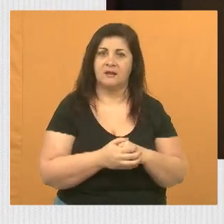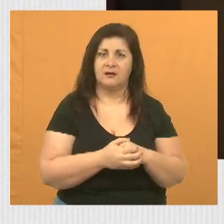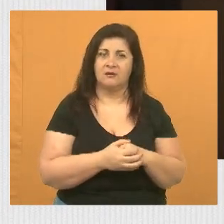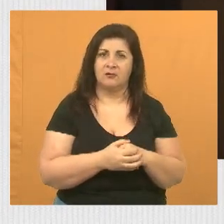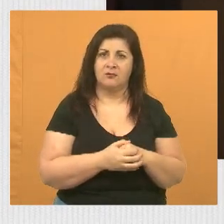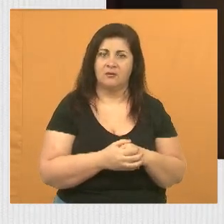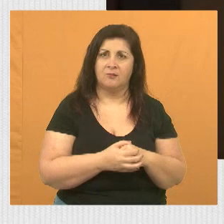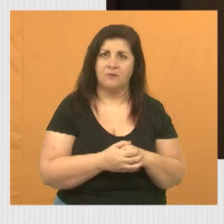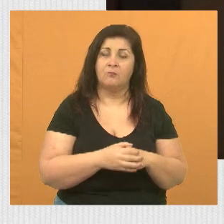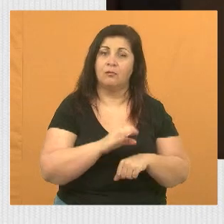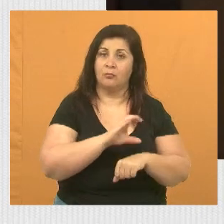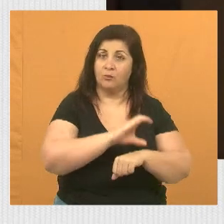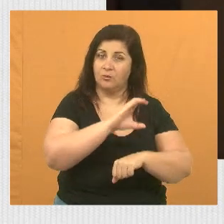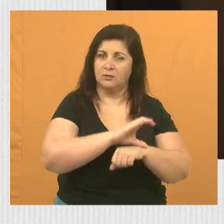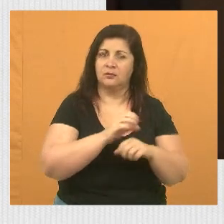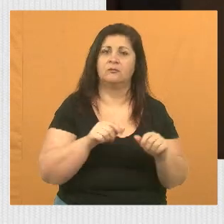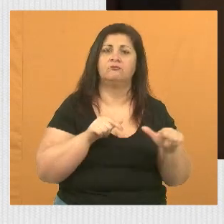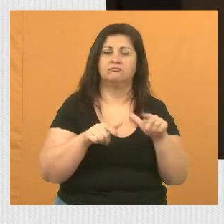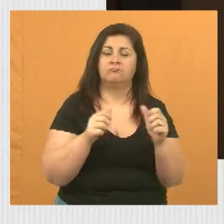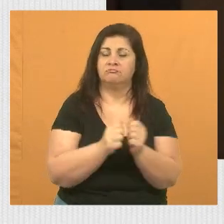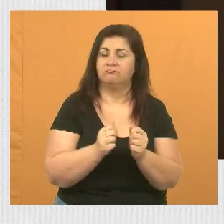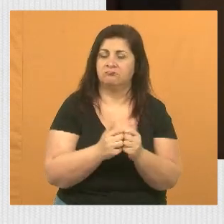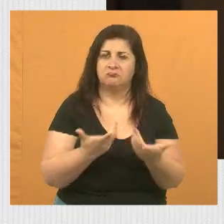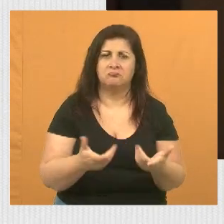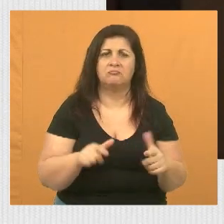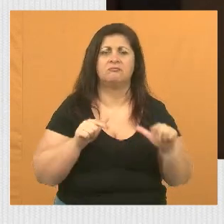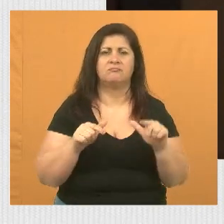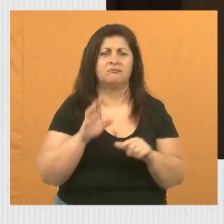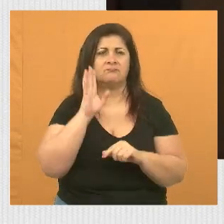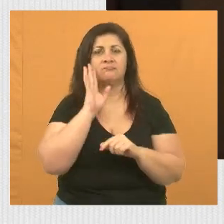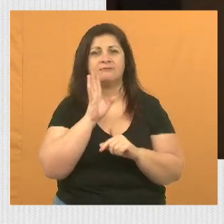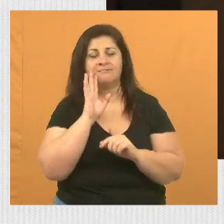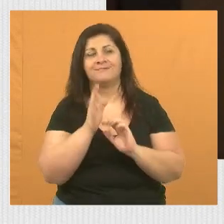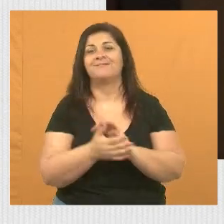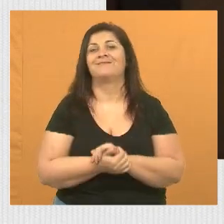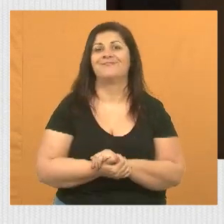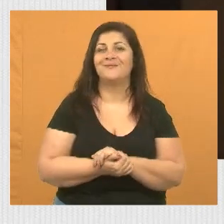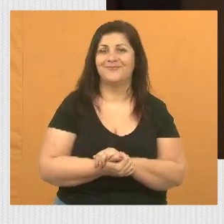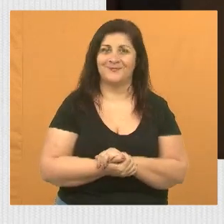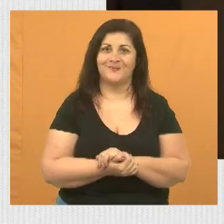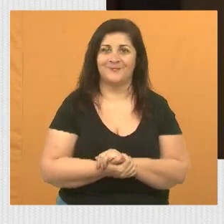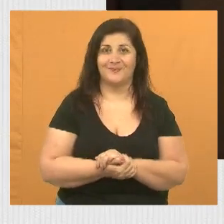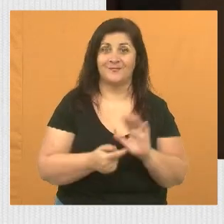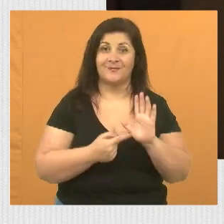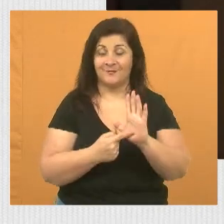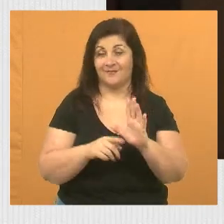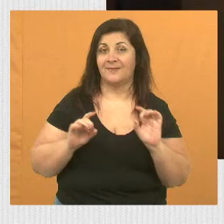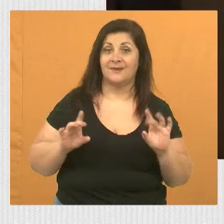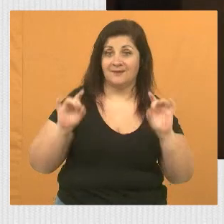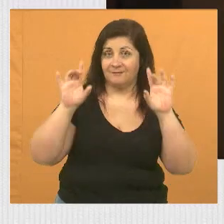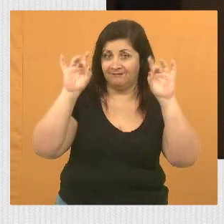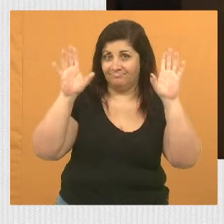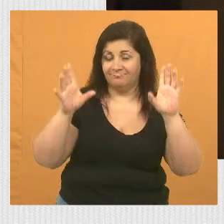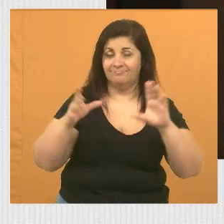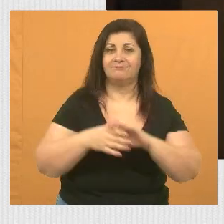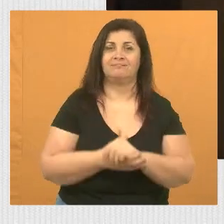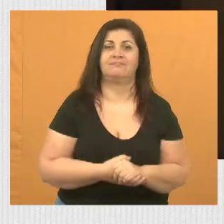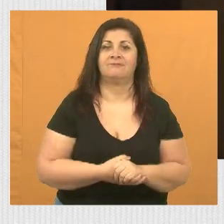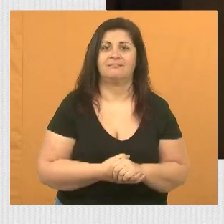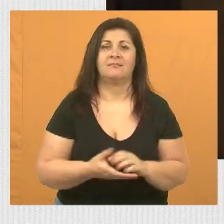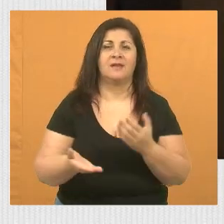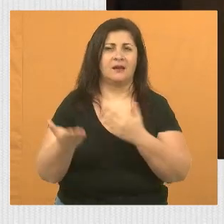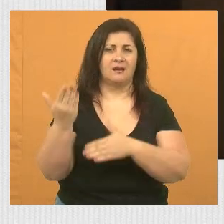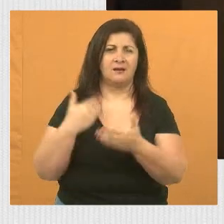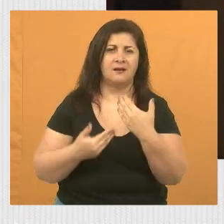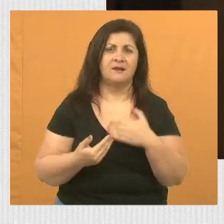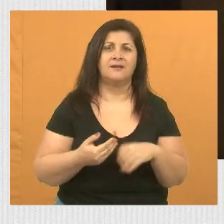a gente trabalhou junto e fizemos um trabalho super legal. Ela se destacou muito, muito como coordenadora, sempre